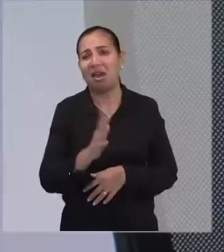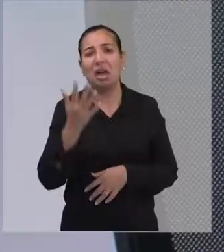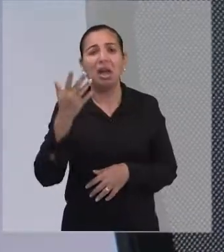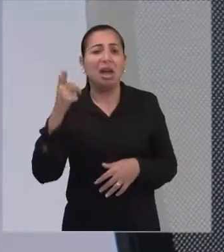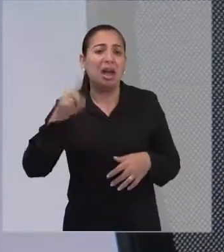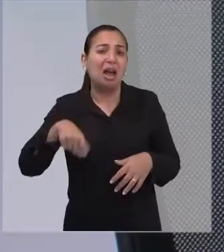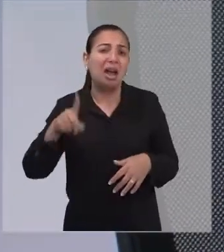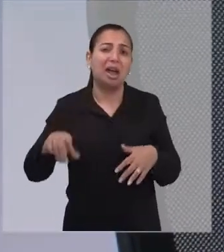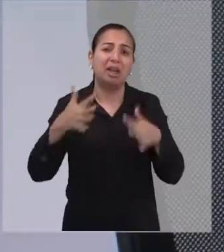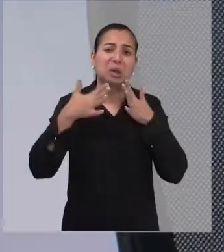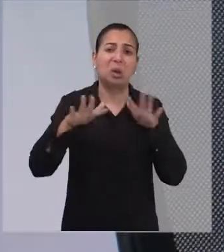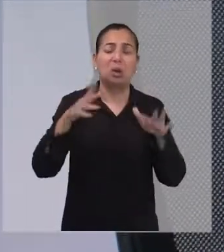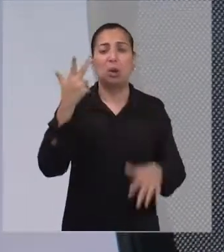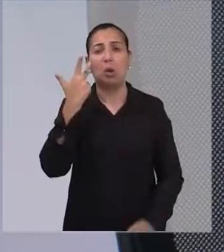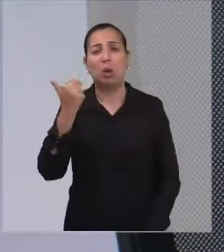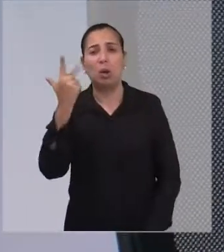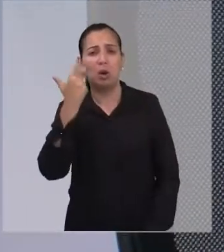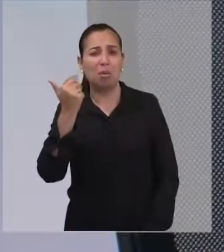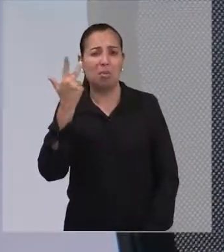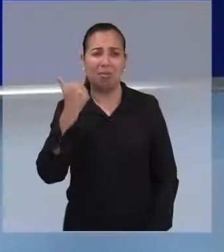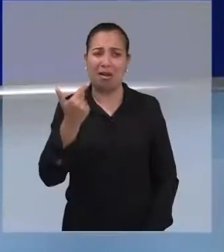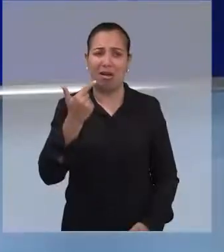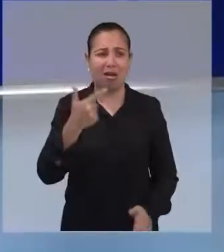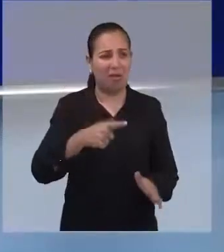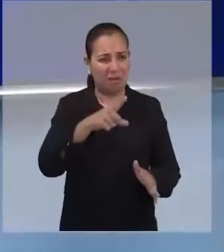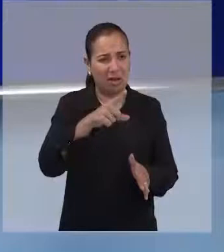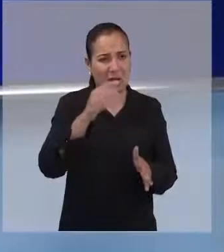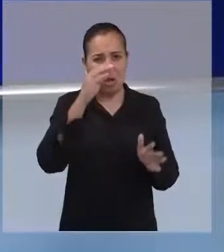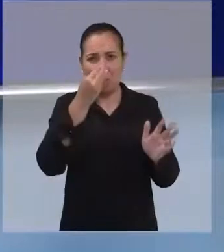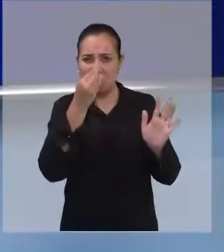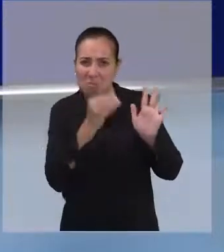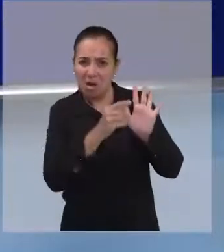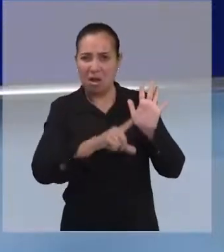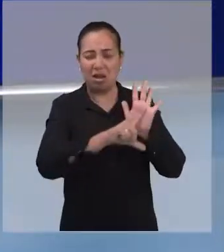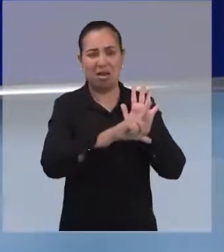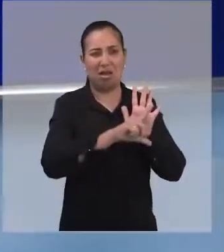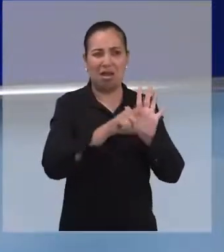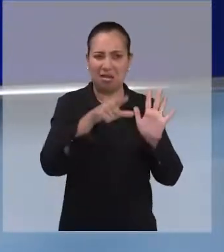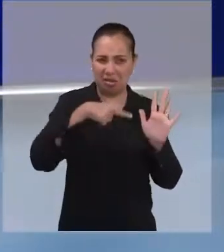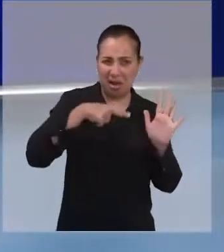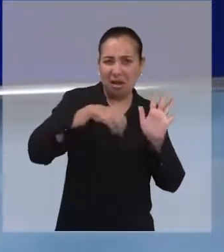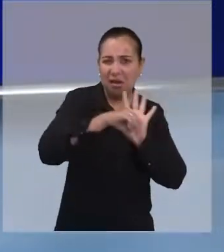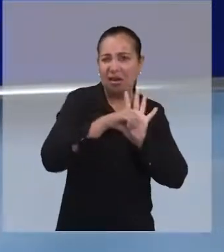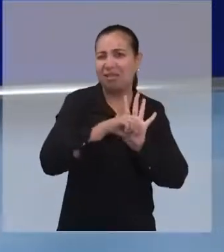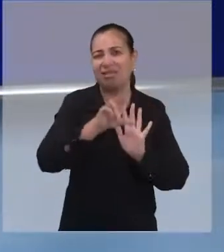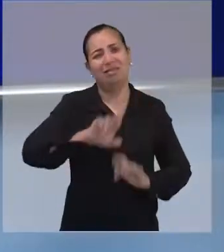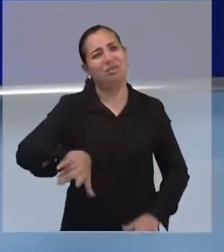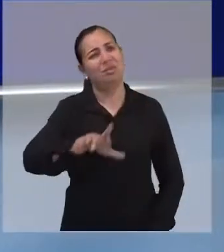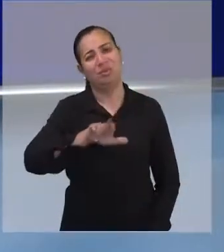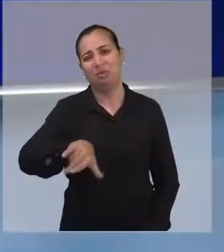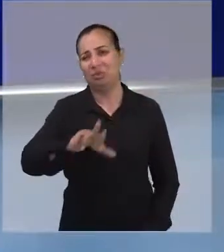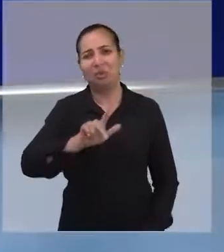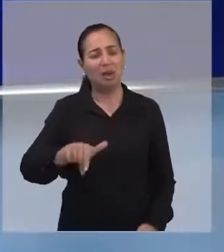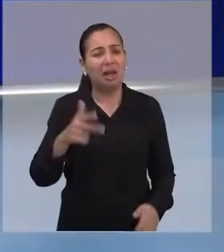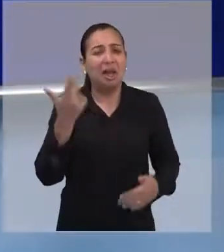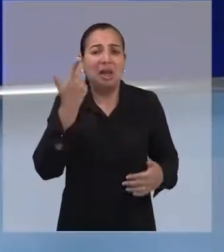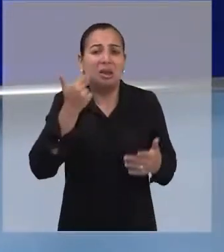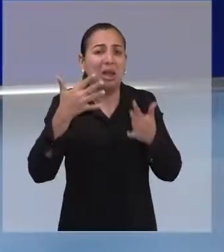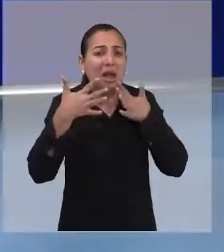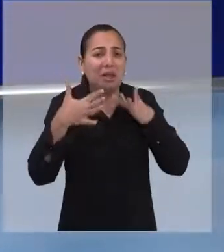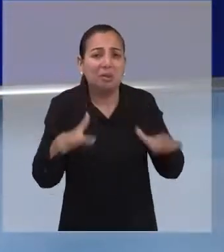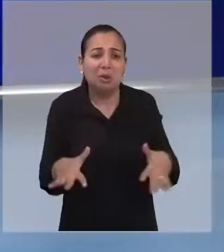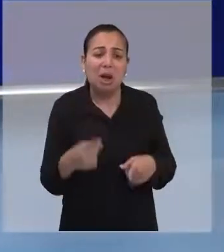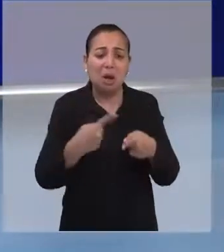que não tem nenhuma ilegalidade, que não tem nenhum crime cometido aí entre os dois, o juiz